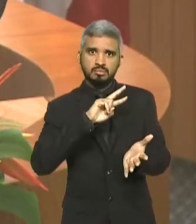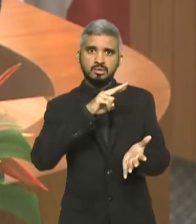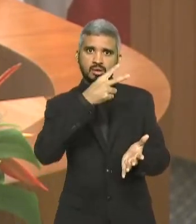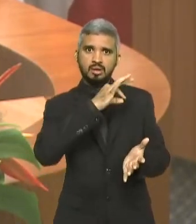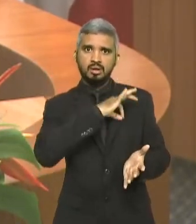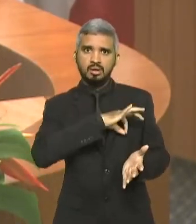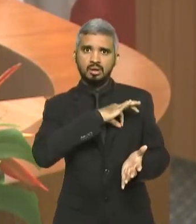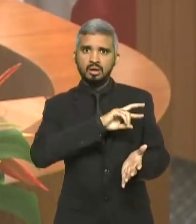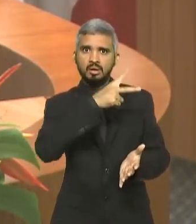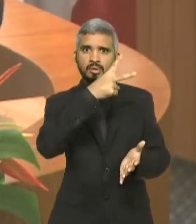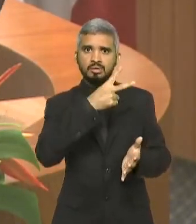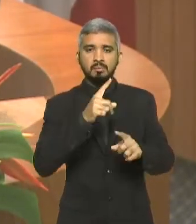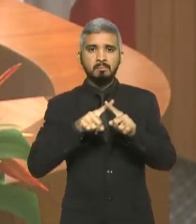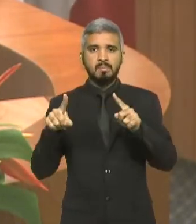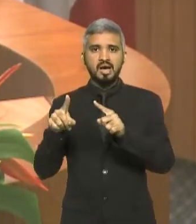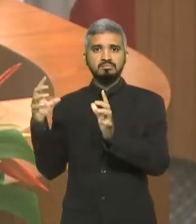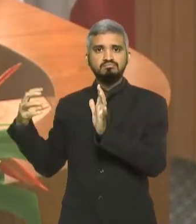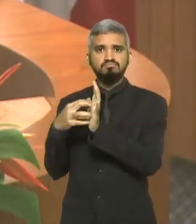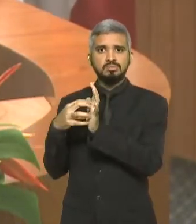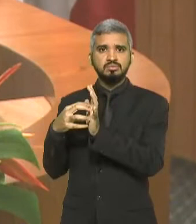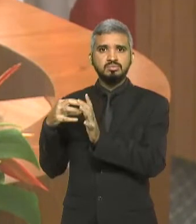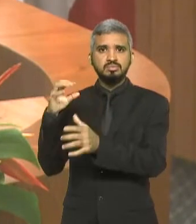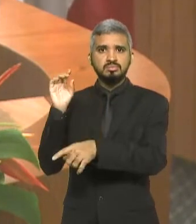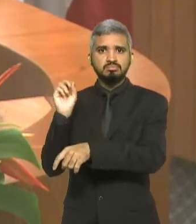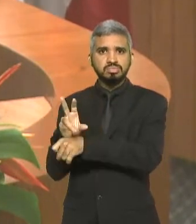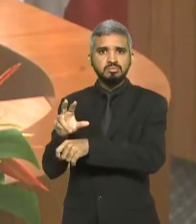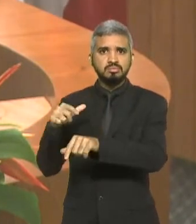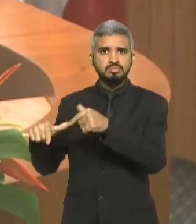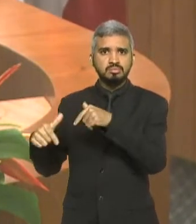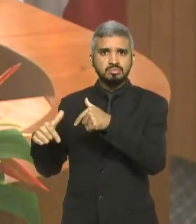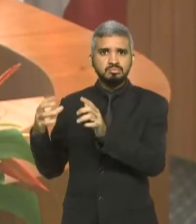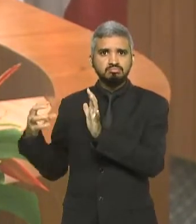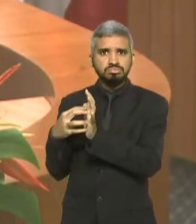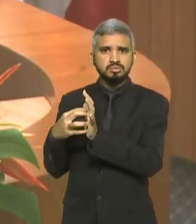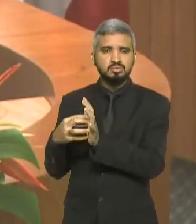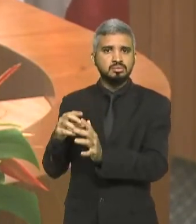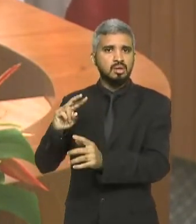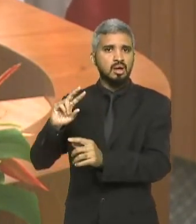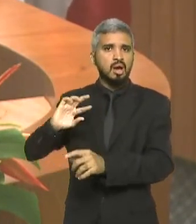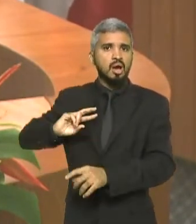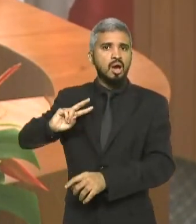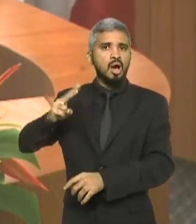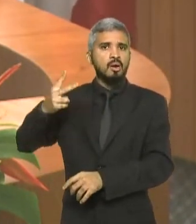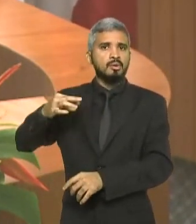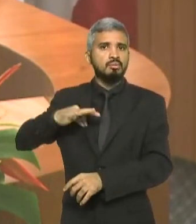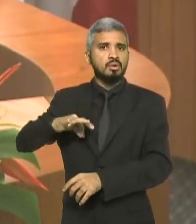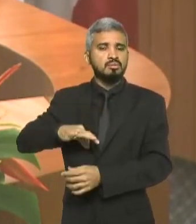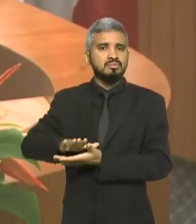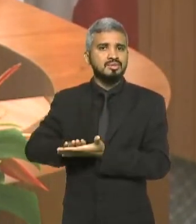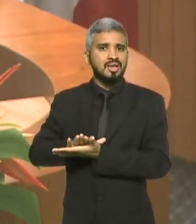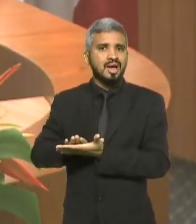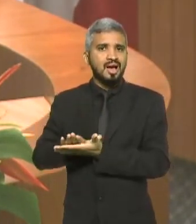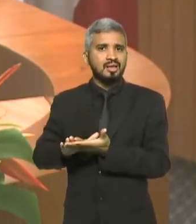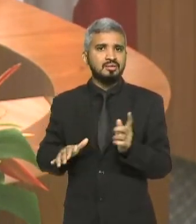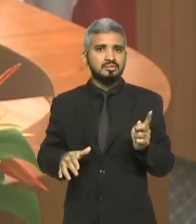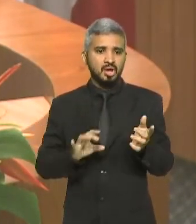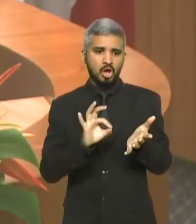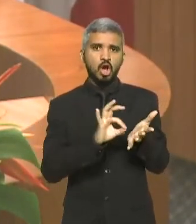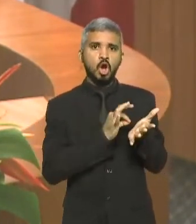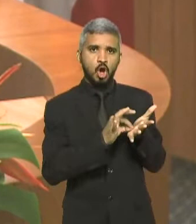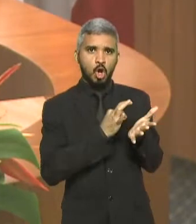Maranhão está na taca, está na chibata, na gestão de Flávio Dino. Ontem estivemos reunidos com todas as